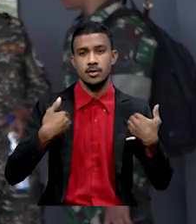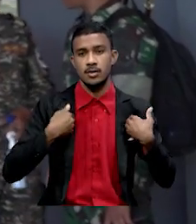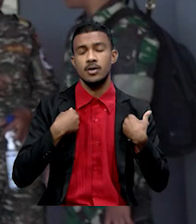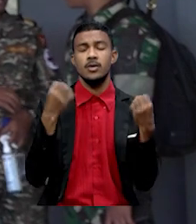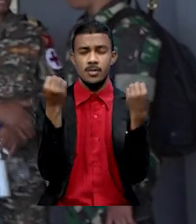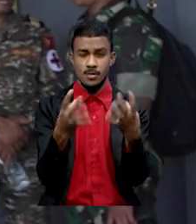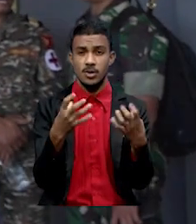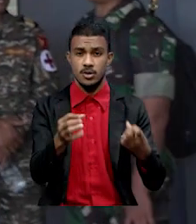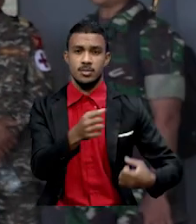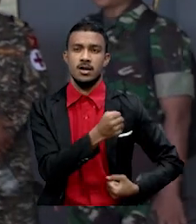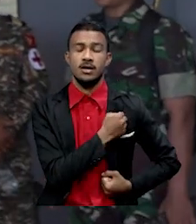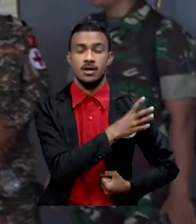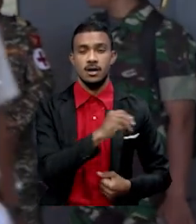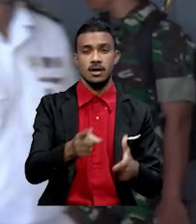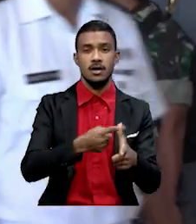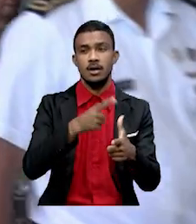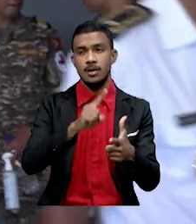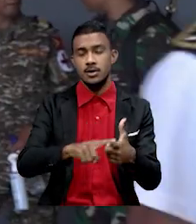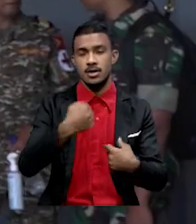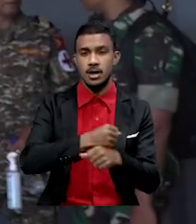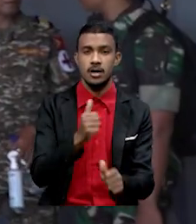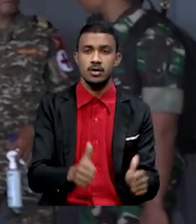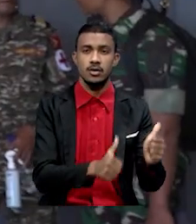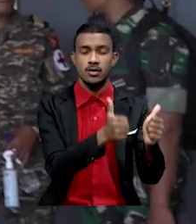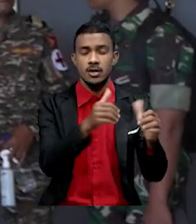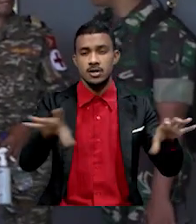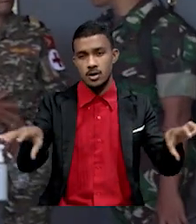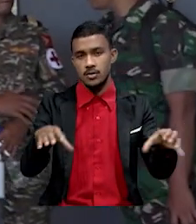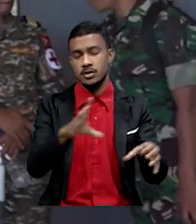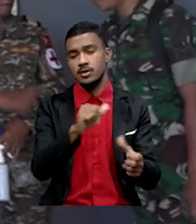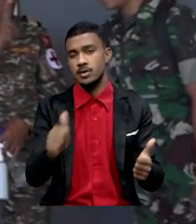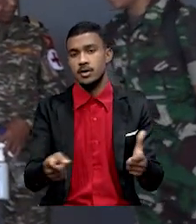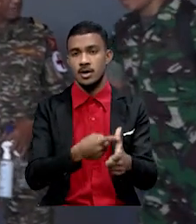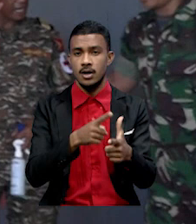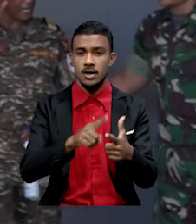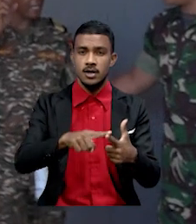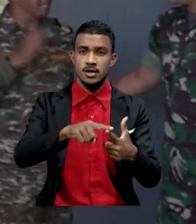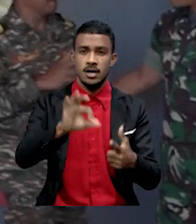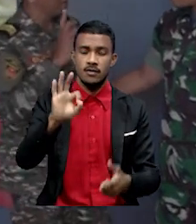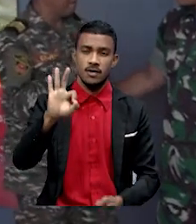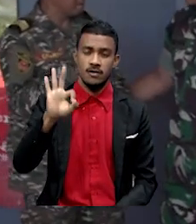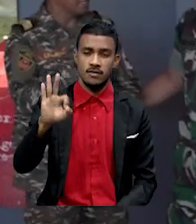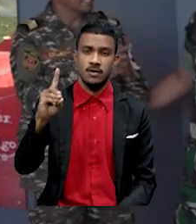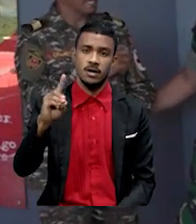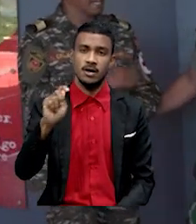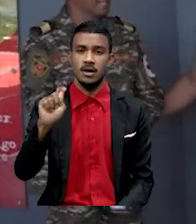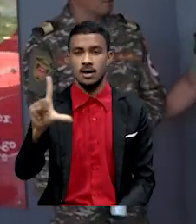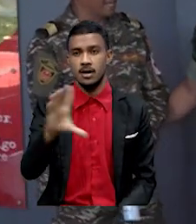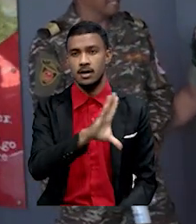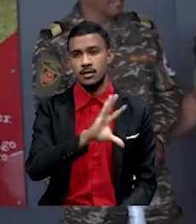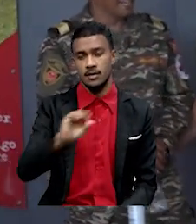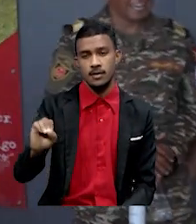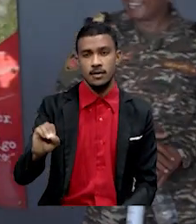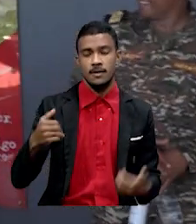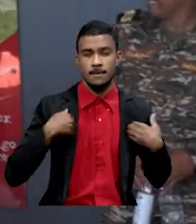militares, e depois, a partir daí, na construção das FFDTL, em termos daquilo que são as